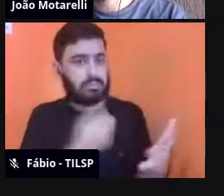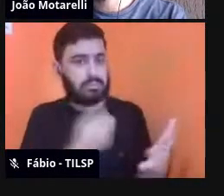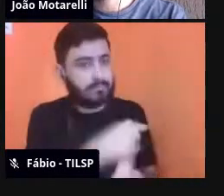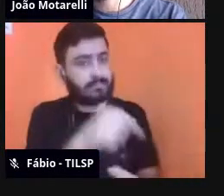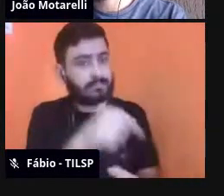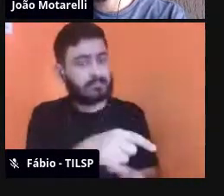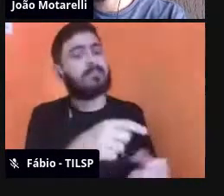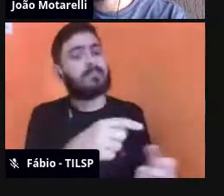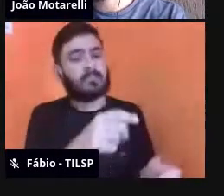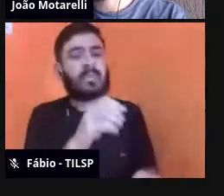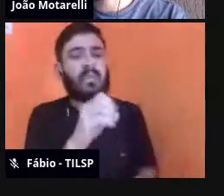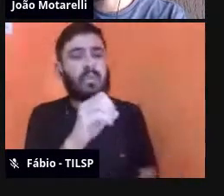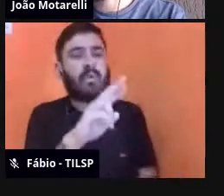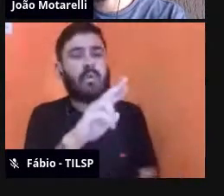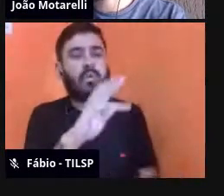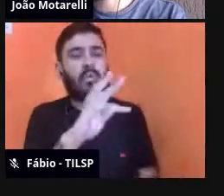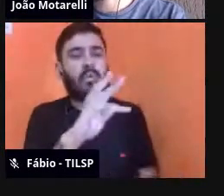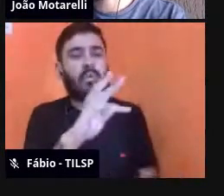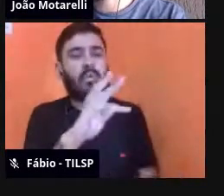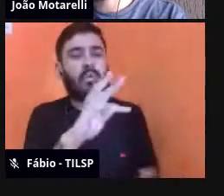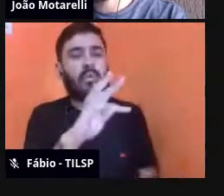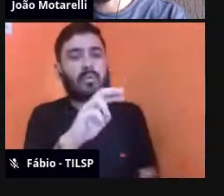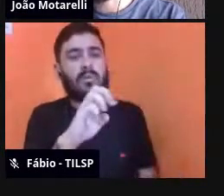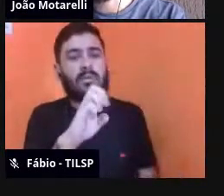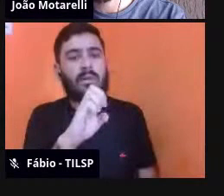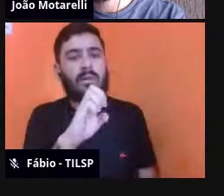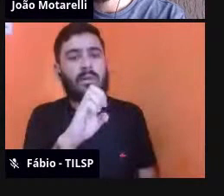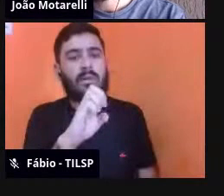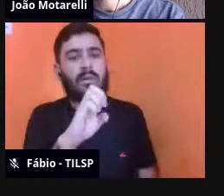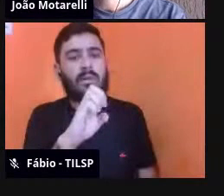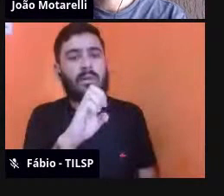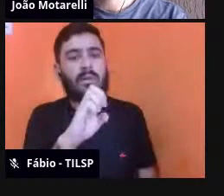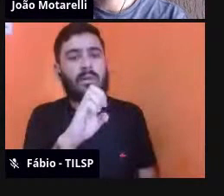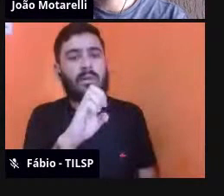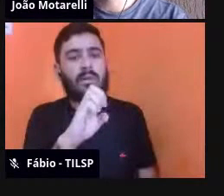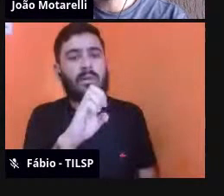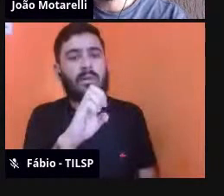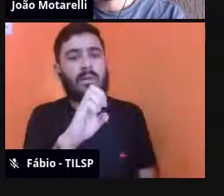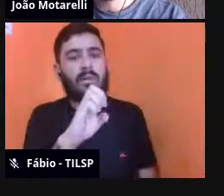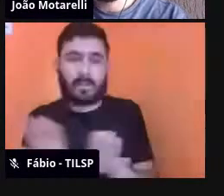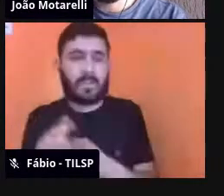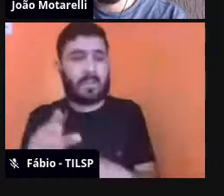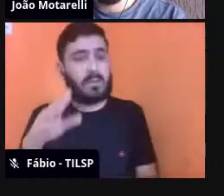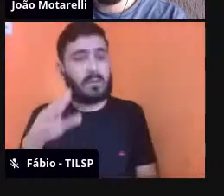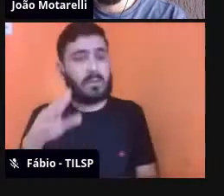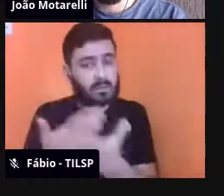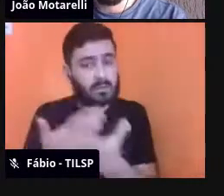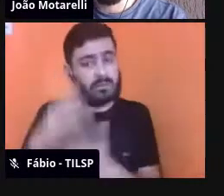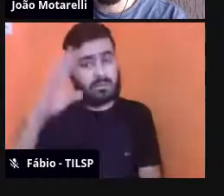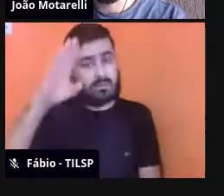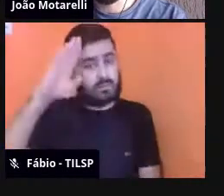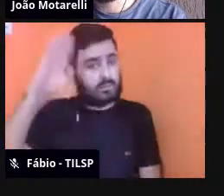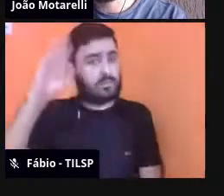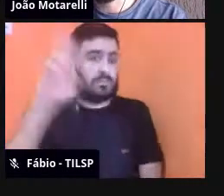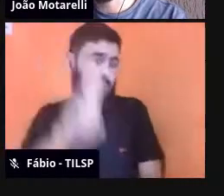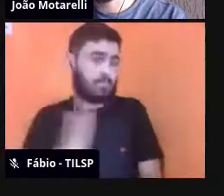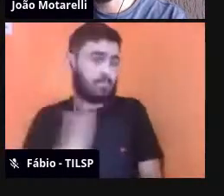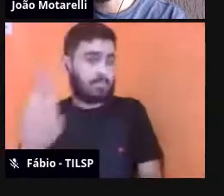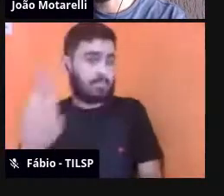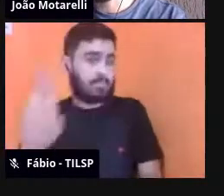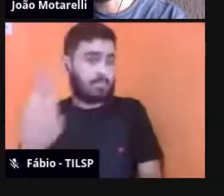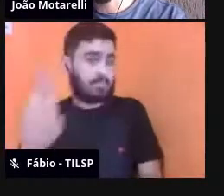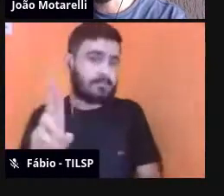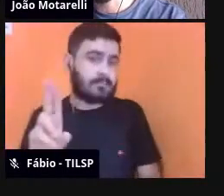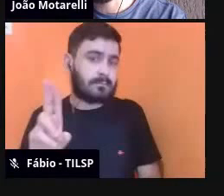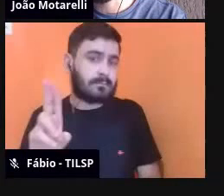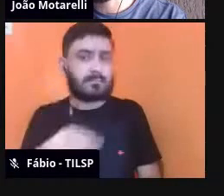sobre bulimia e anorexia nervosa em estudantes universitários, e esse estudo da Fernanda Penaforte, que é